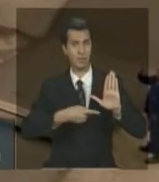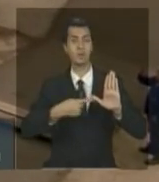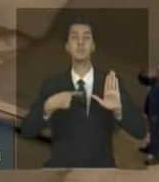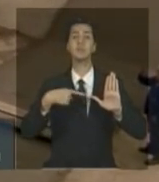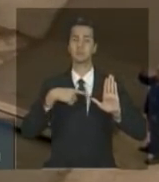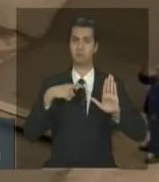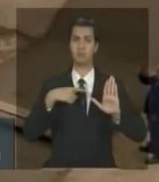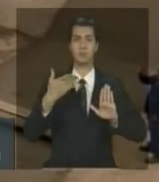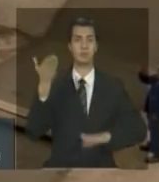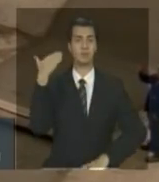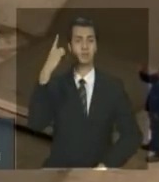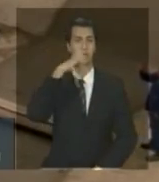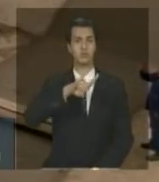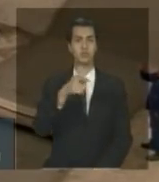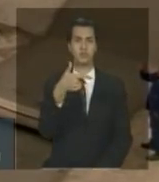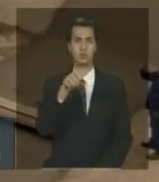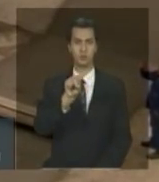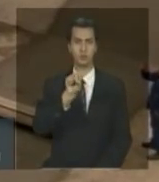licença foi expedida em